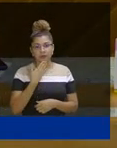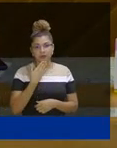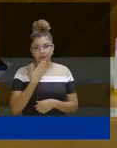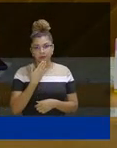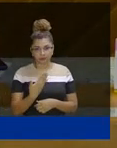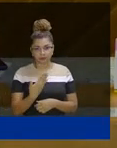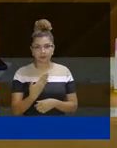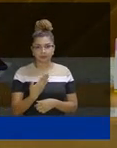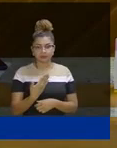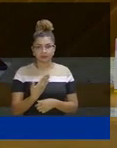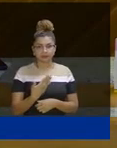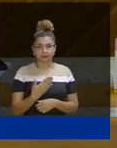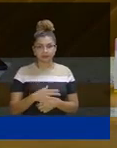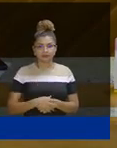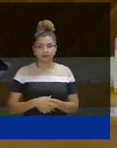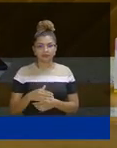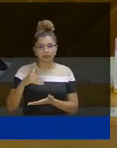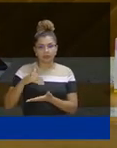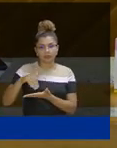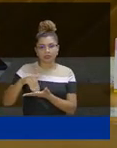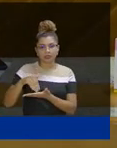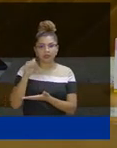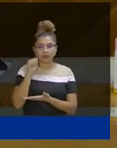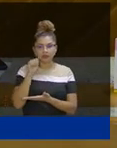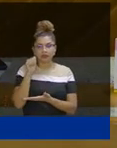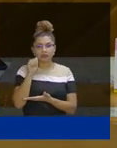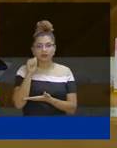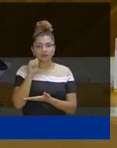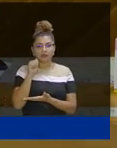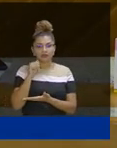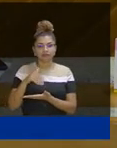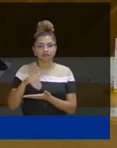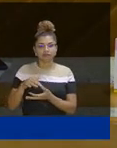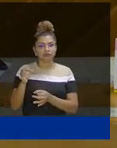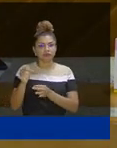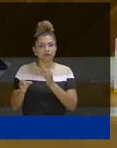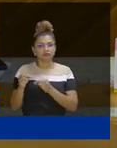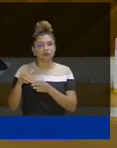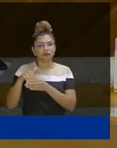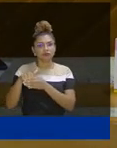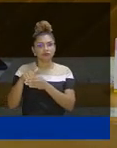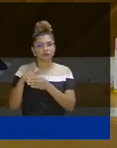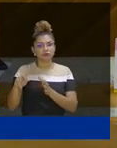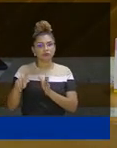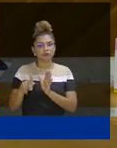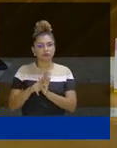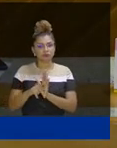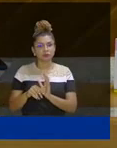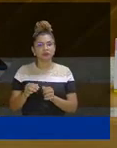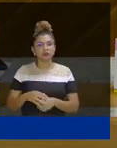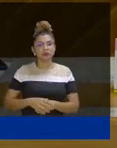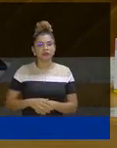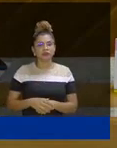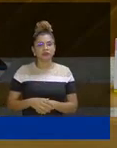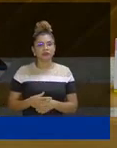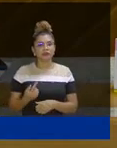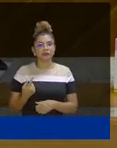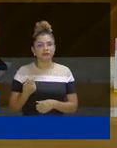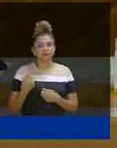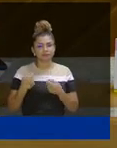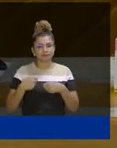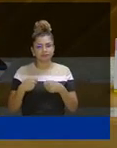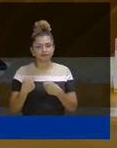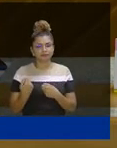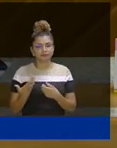pedi à secretária da Secretaria Judiciária que nos inteirasse a respeito